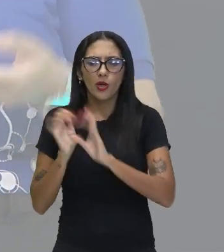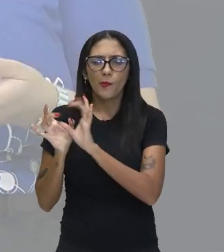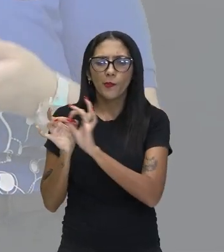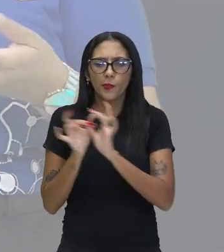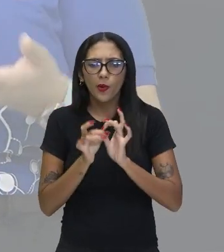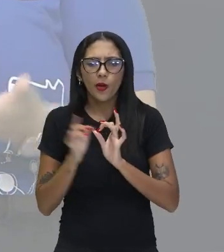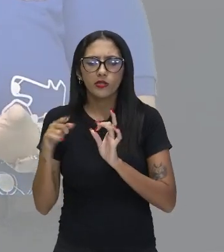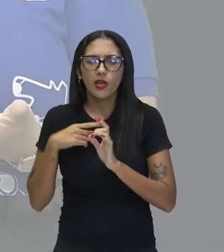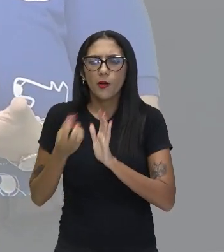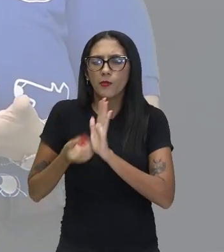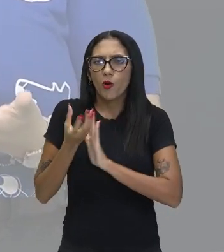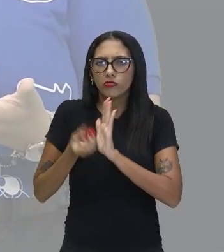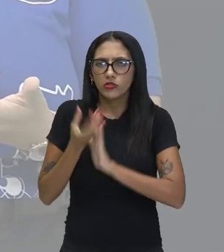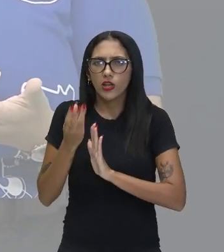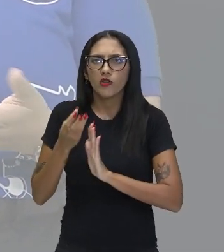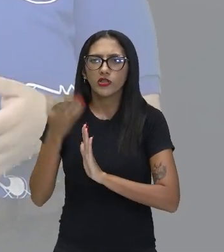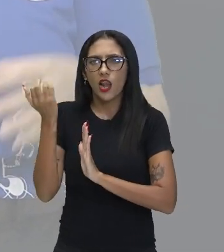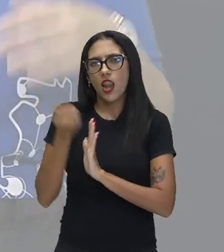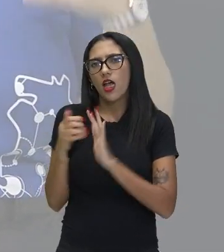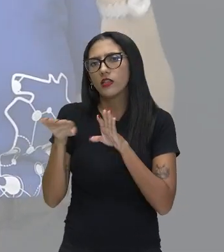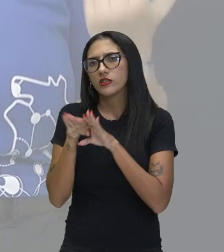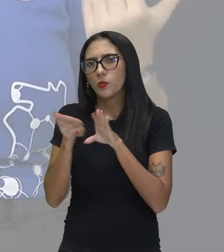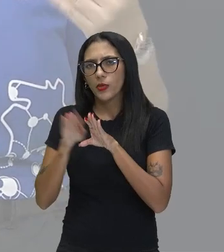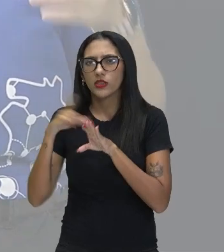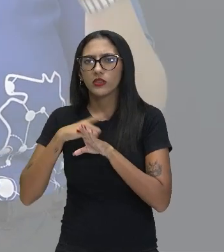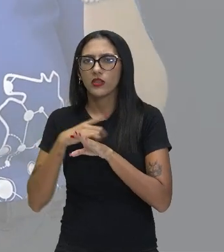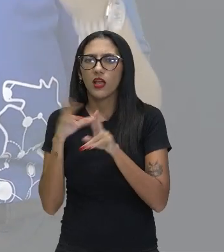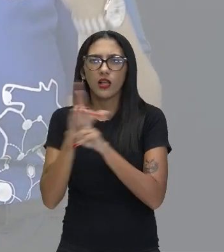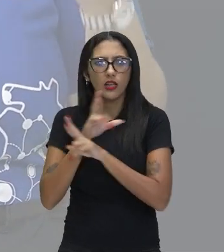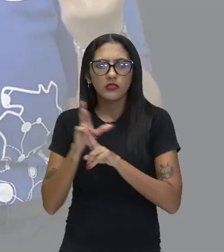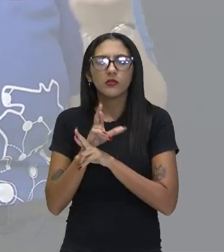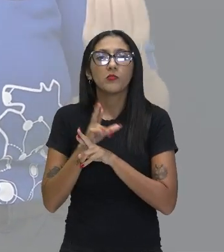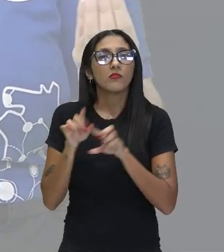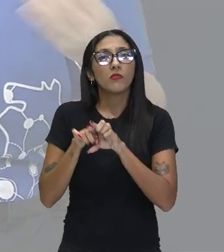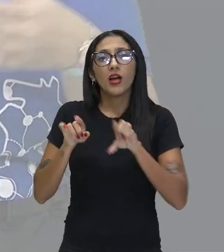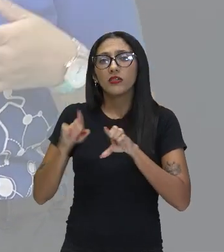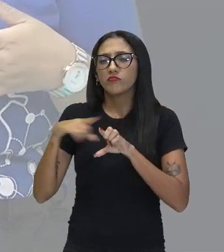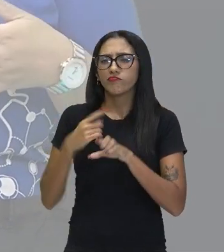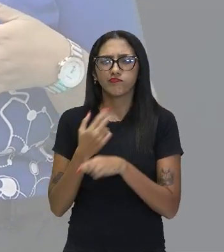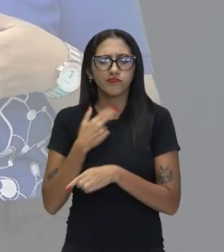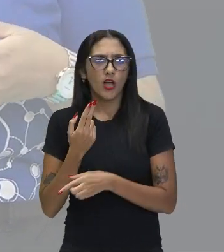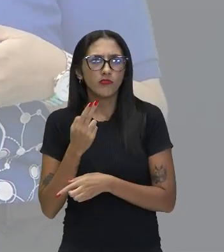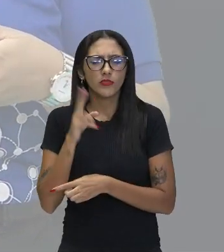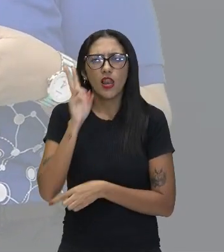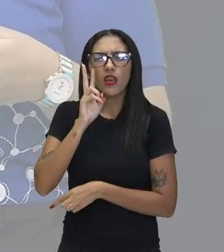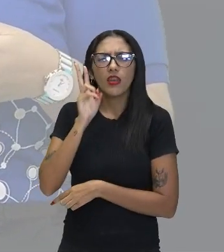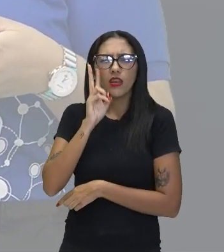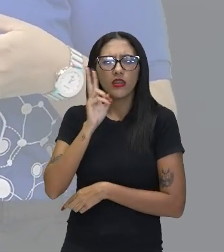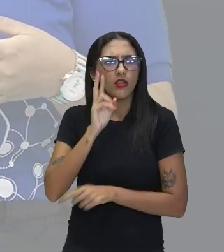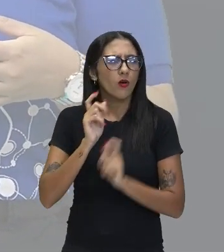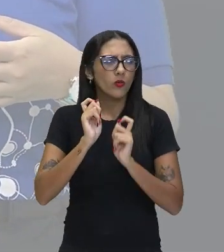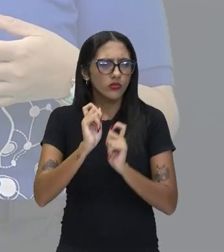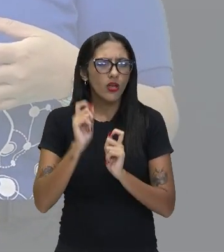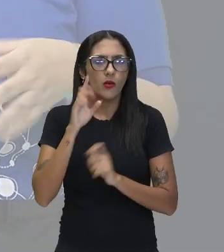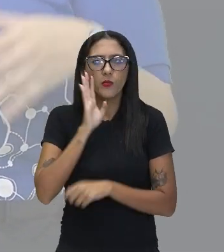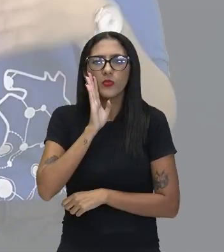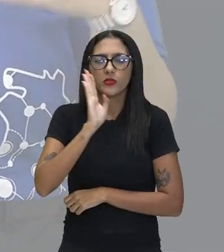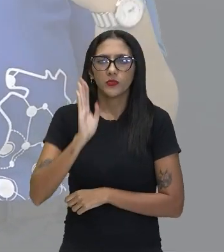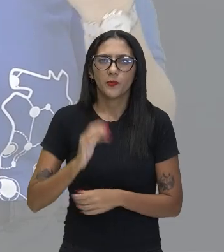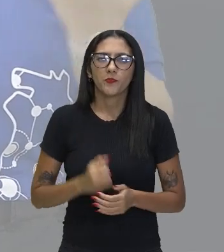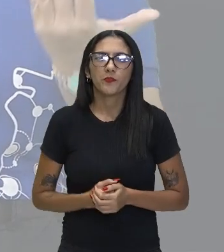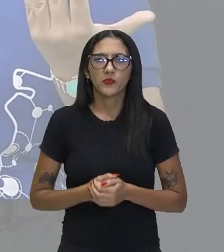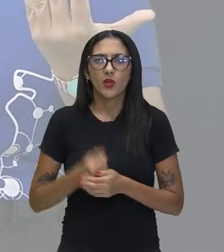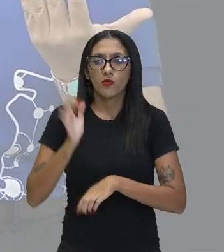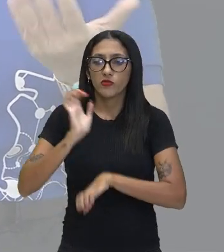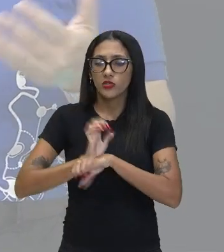questão da produção do leite, ok? E não podemos também deixar de frisar o seguinte: São Paulo, a